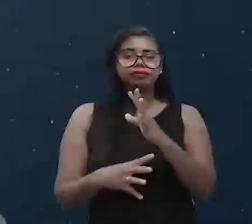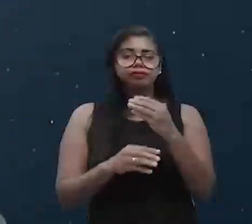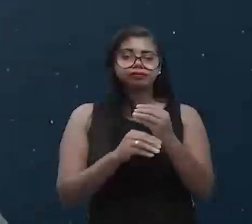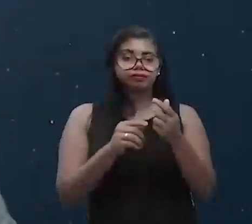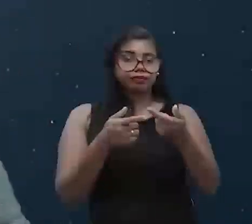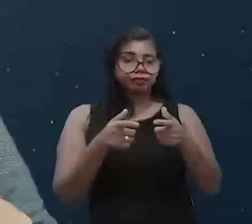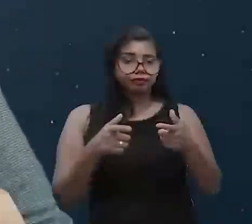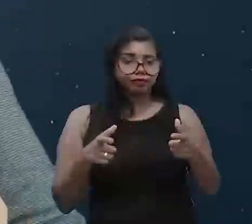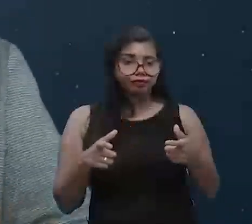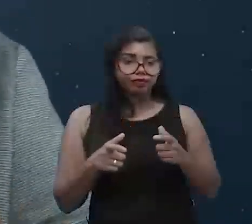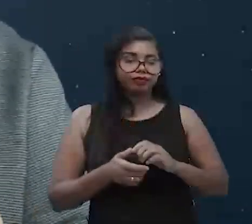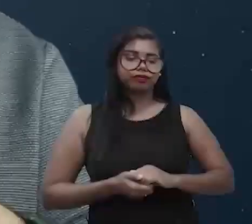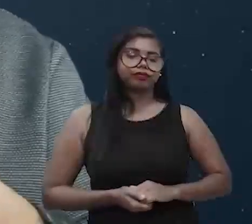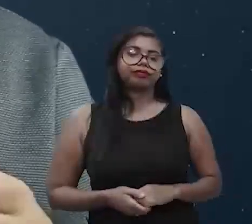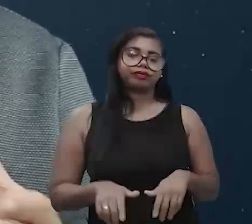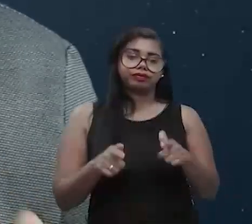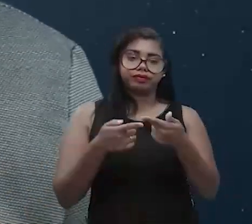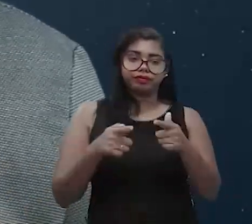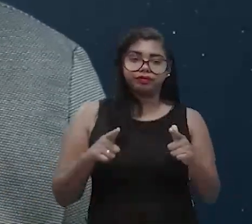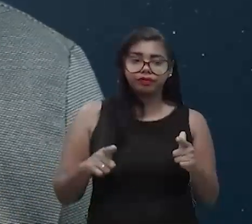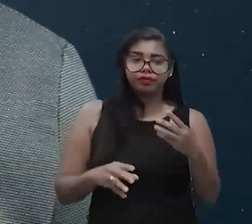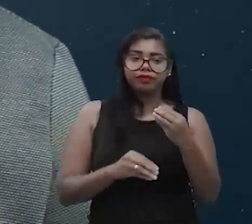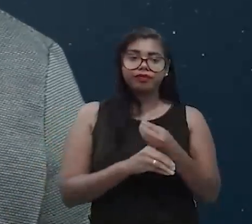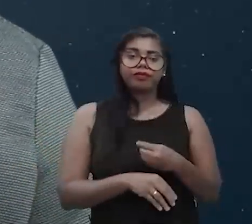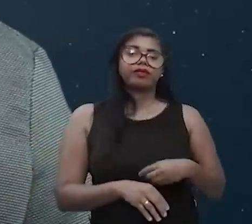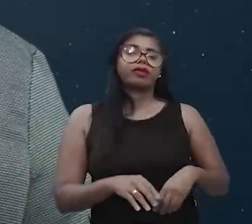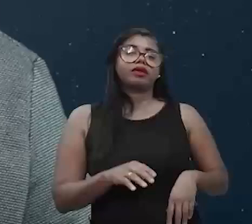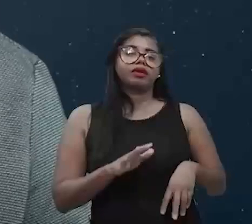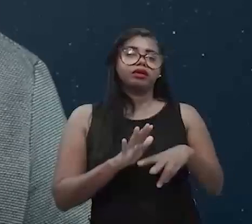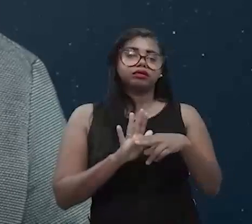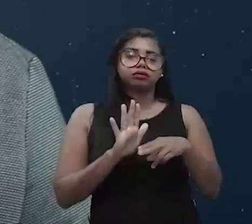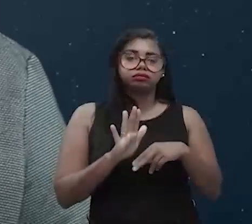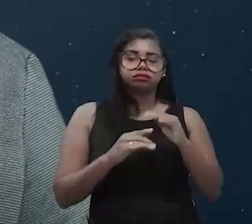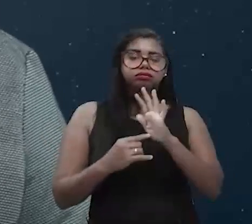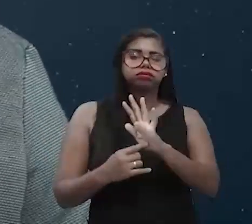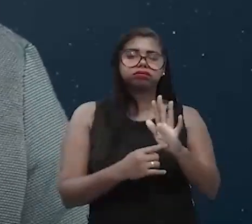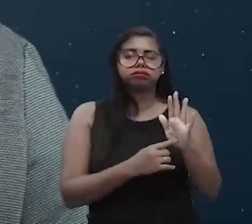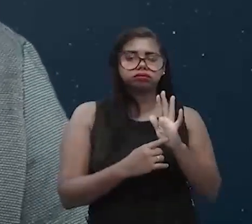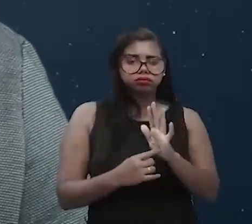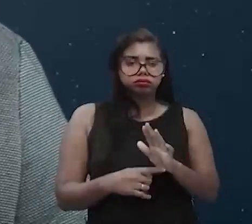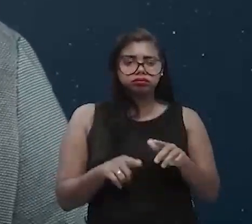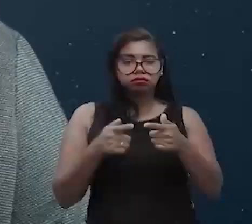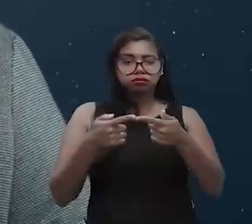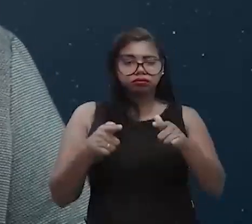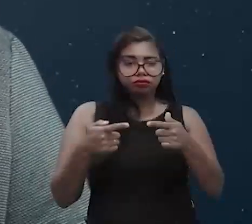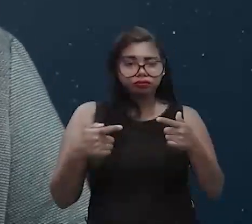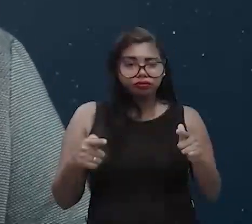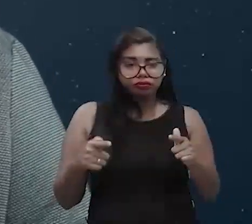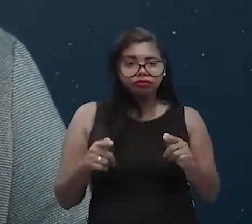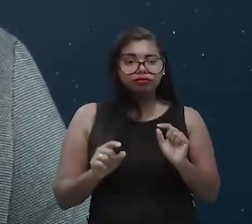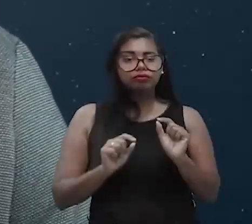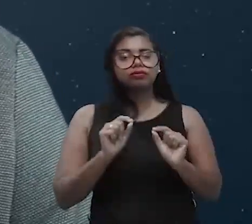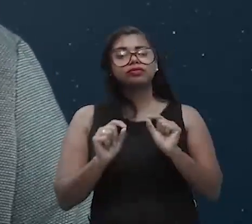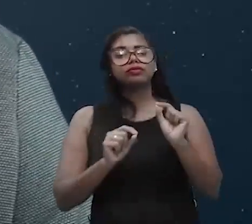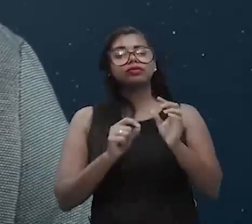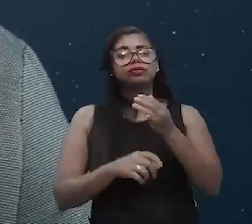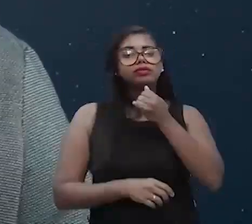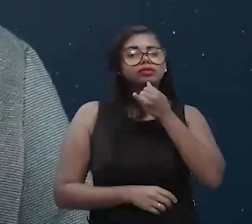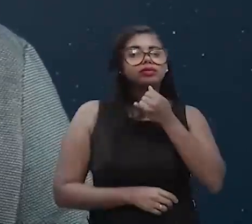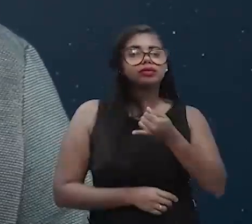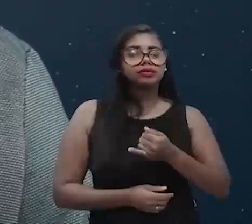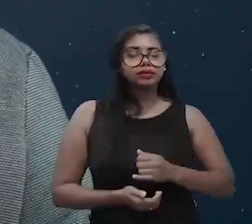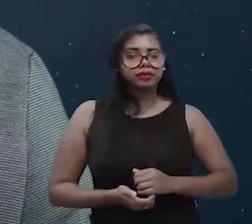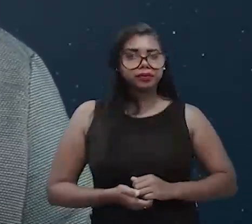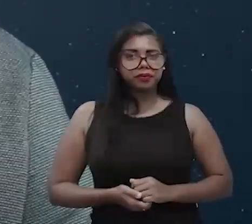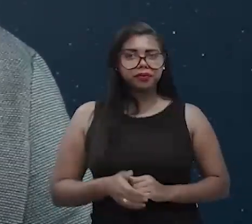né? Então, as normas gramaticais, as exigências gramaticais, faz com que o